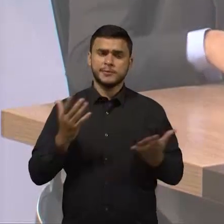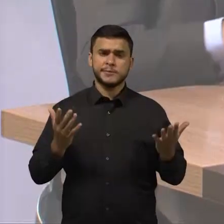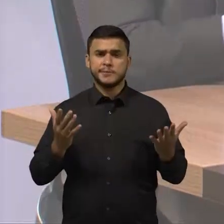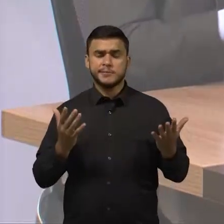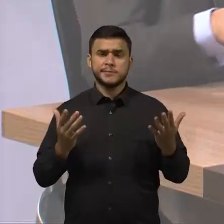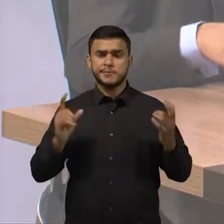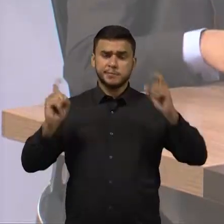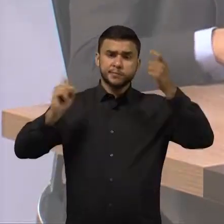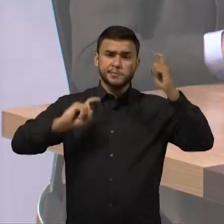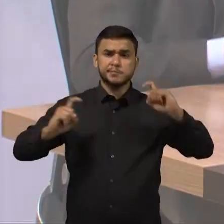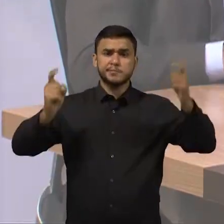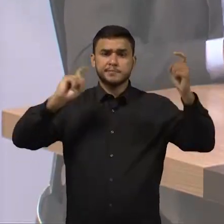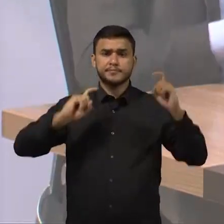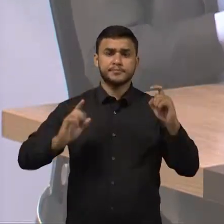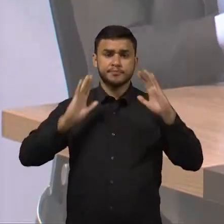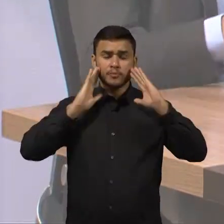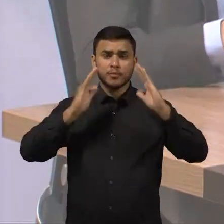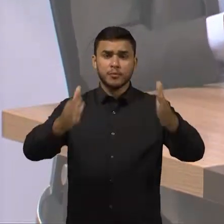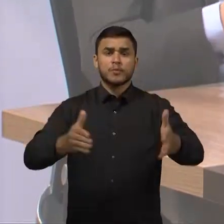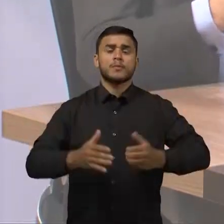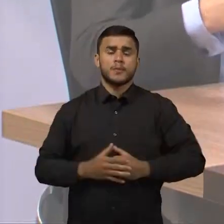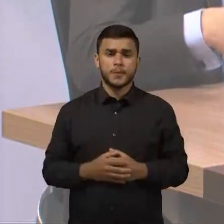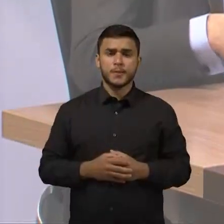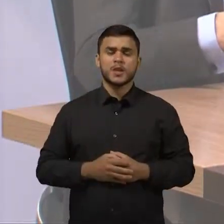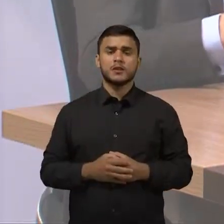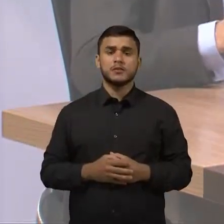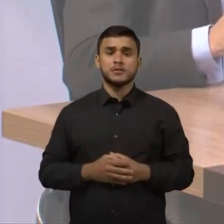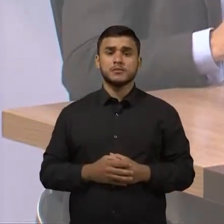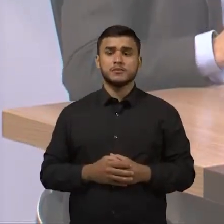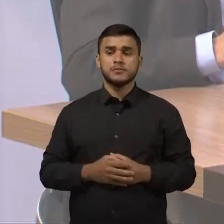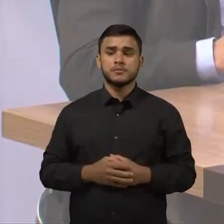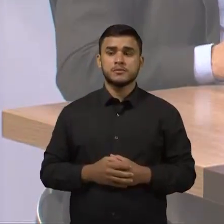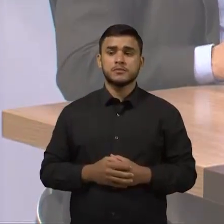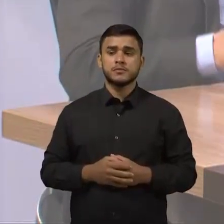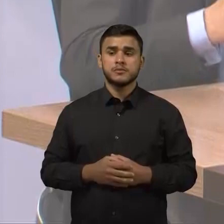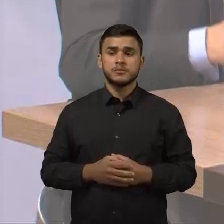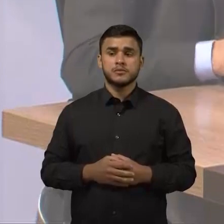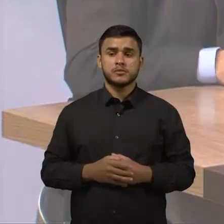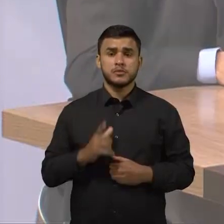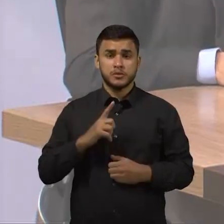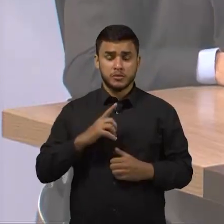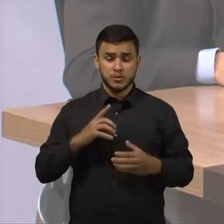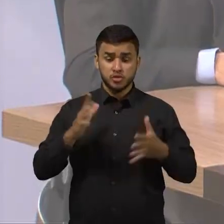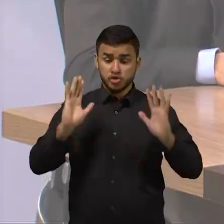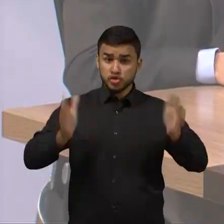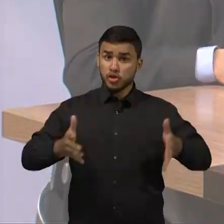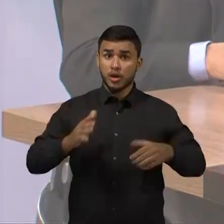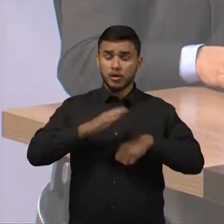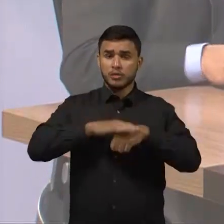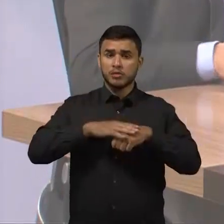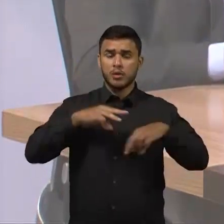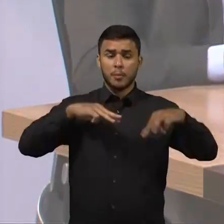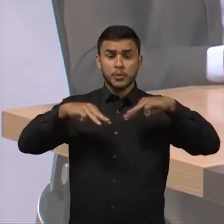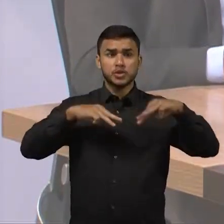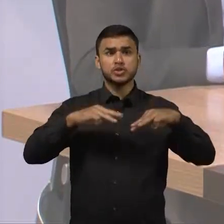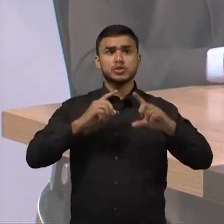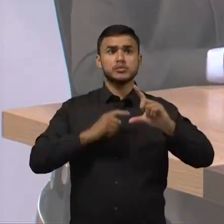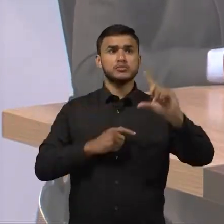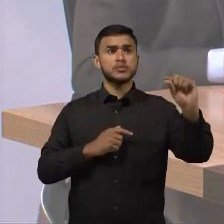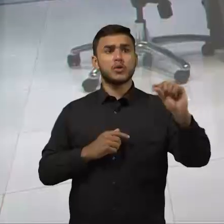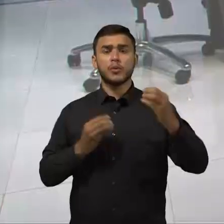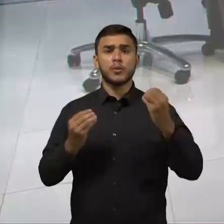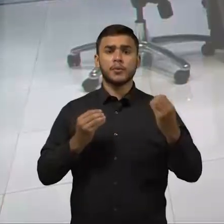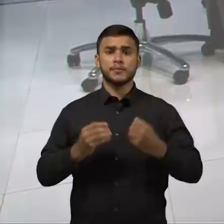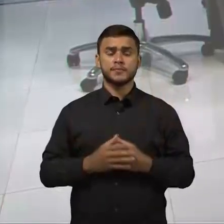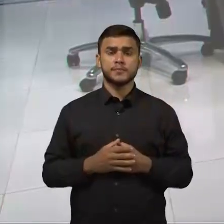acomodação do órgão judicante, ter tolhido a ele a proteção jurisdicional dada a ele. Ele não contava com